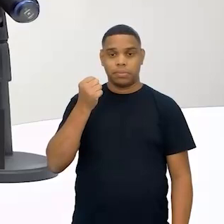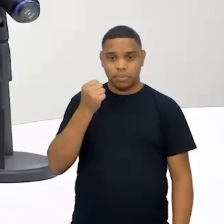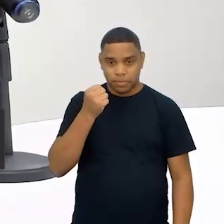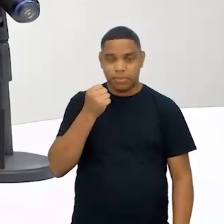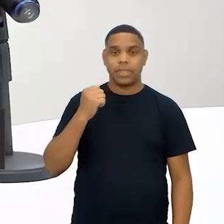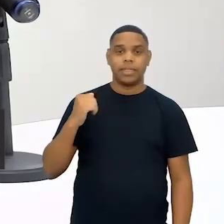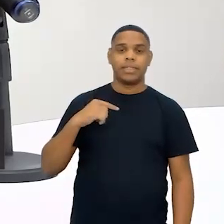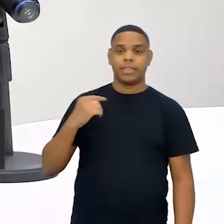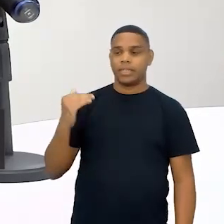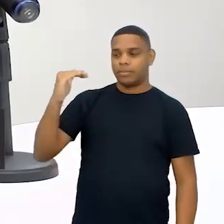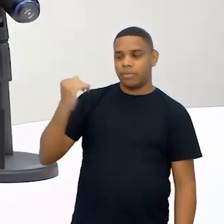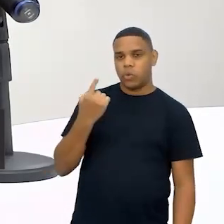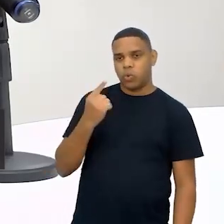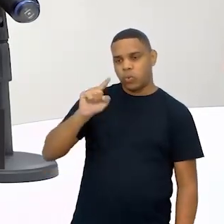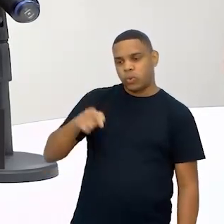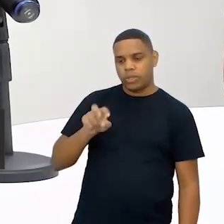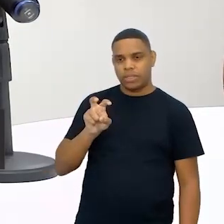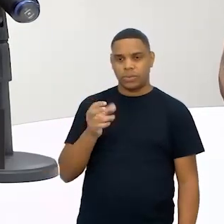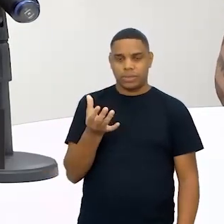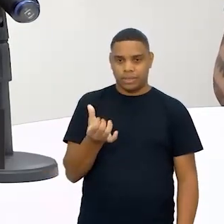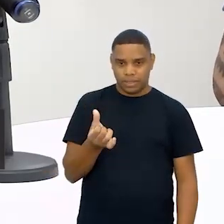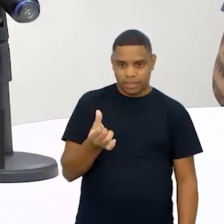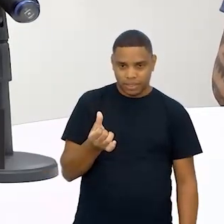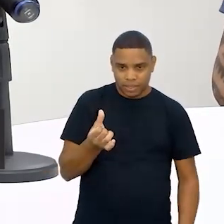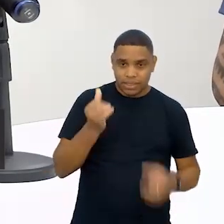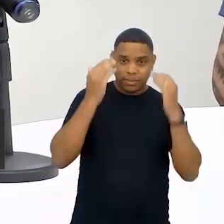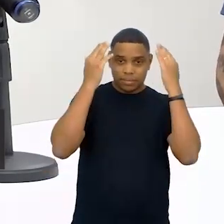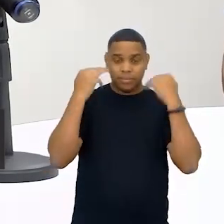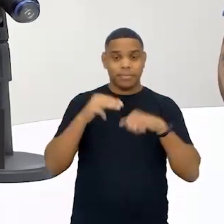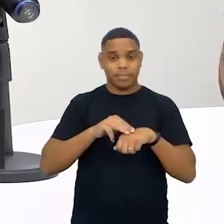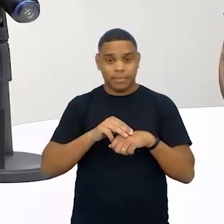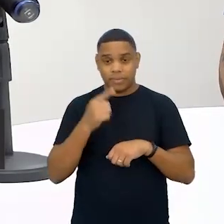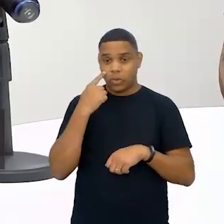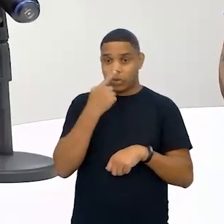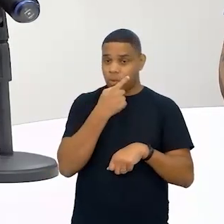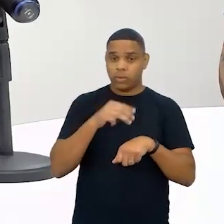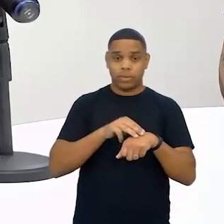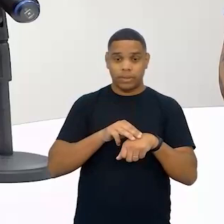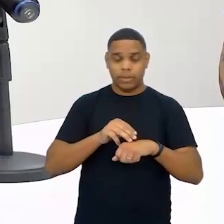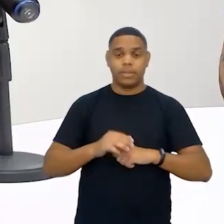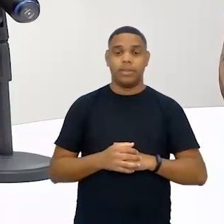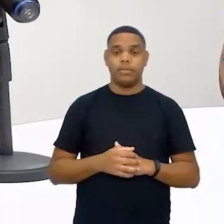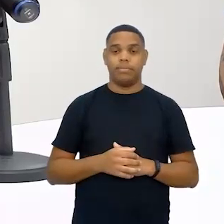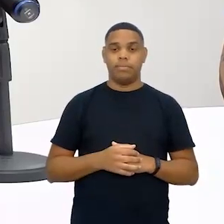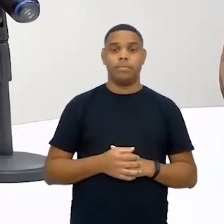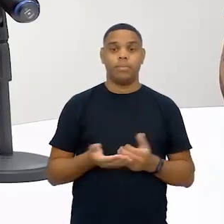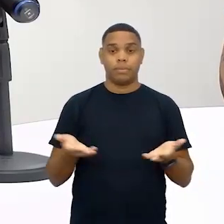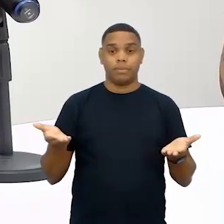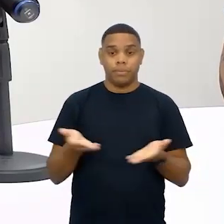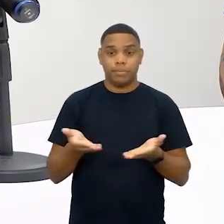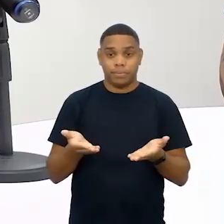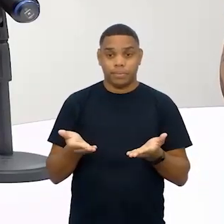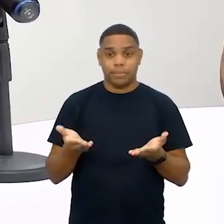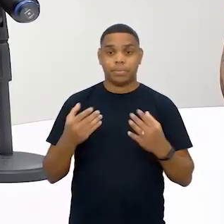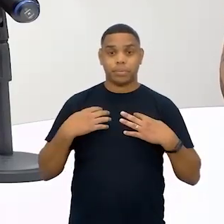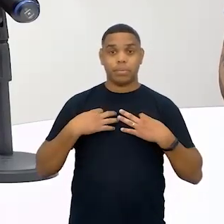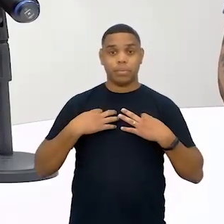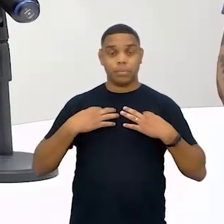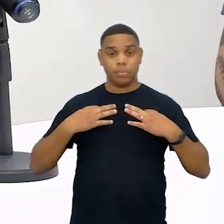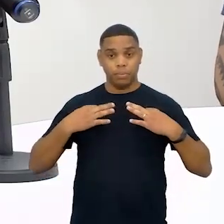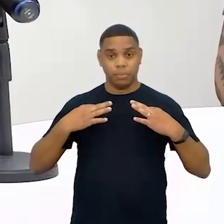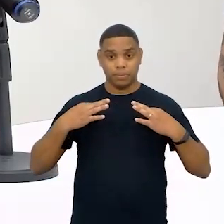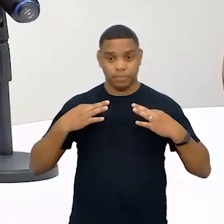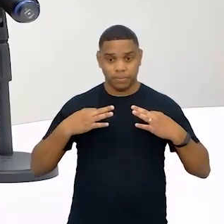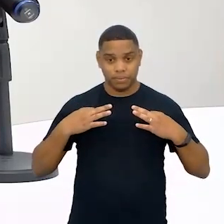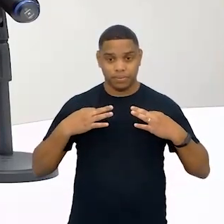de 1,56 m, eu tenho cabelos castanhos, olhos castanhos. Hoje eu estou